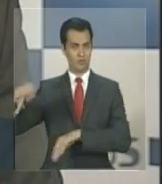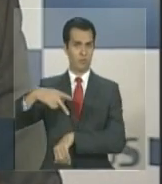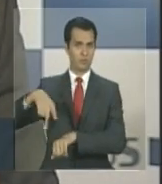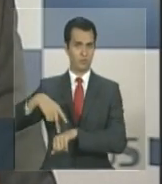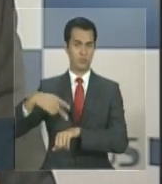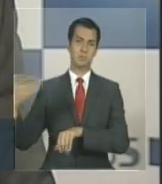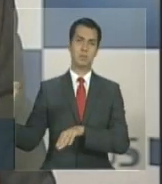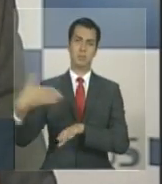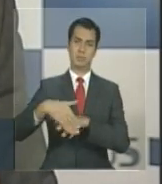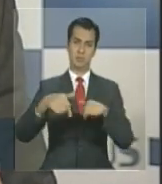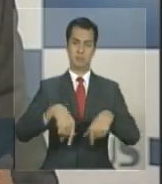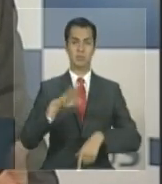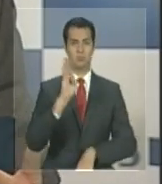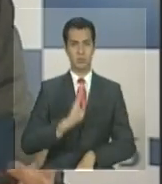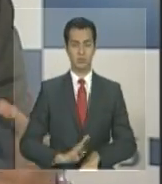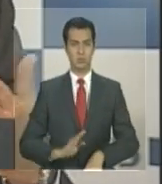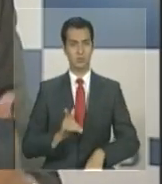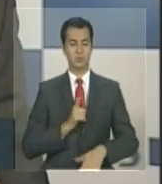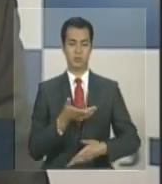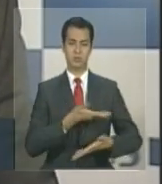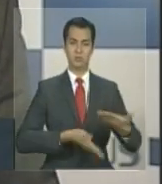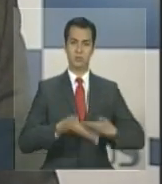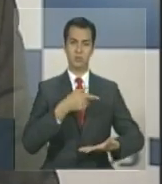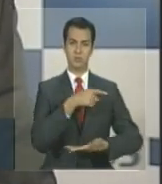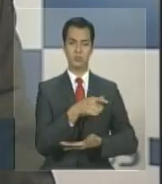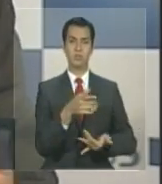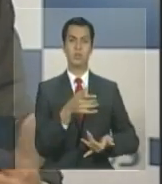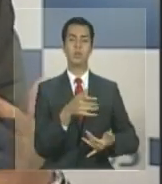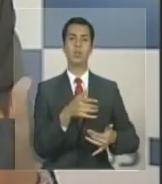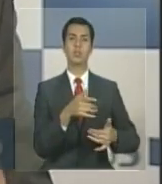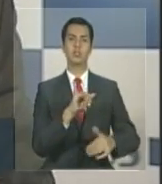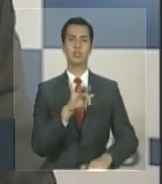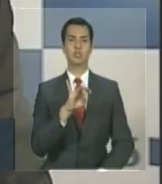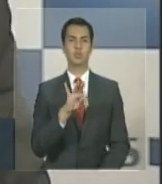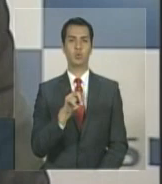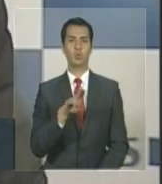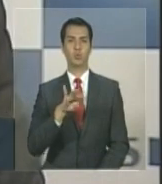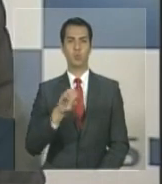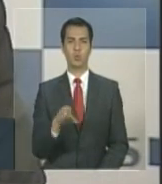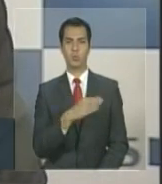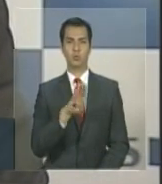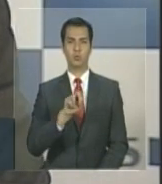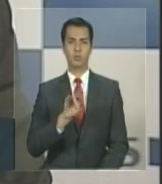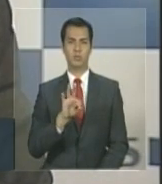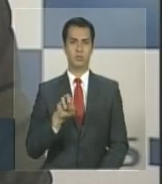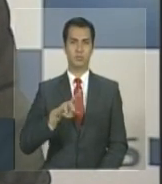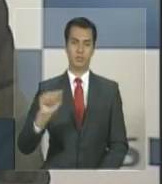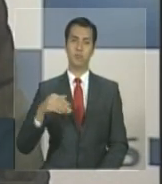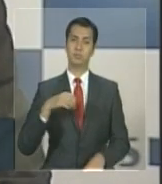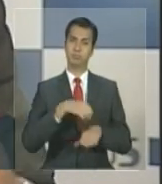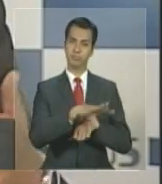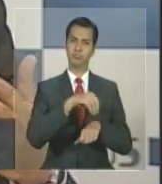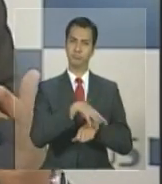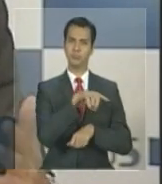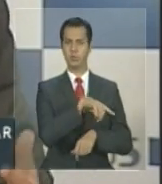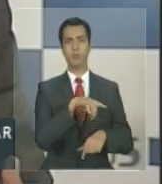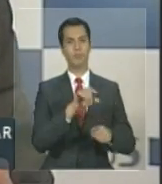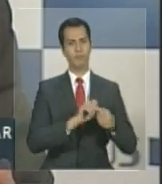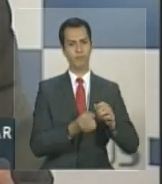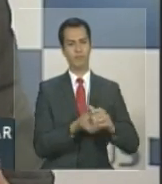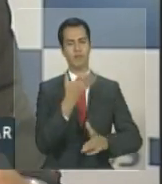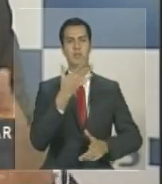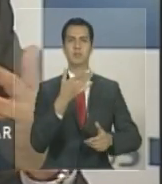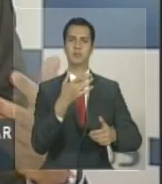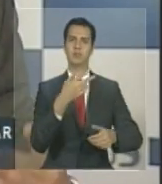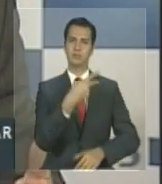público, o Instituto Butantan, transferindo a tecnologia, capacitando cada vez mais os nossos laboratórios públicos, os